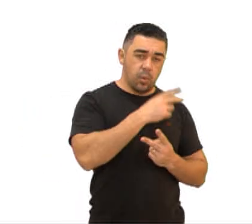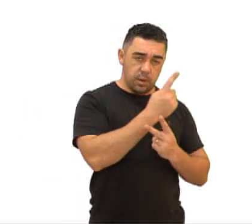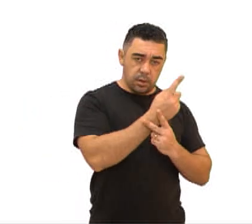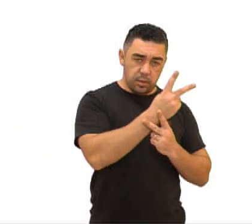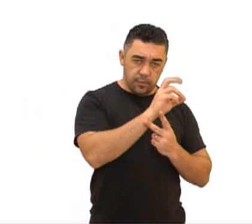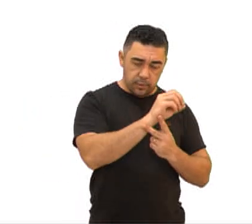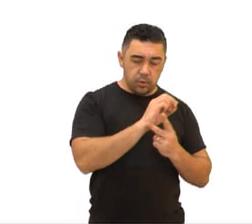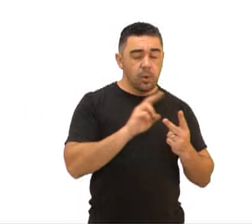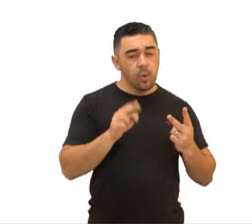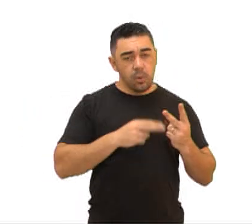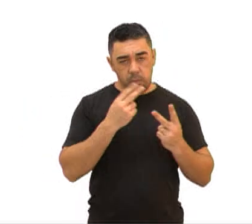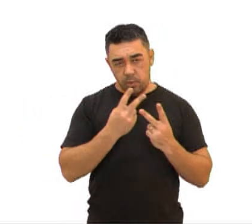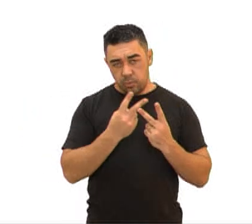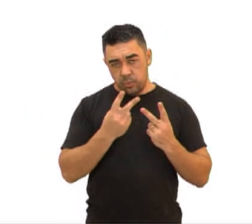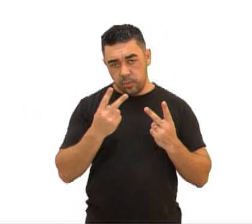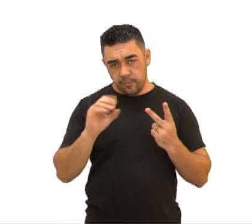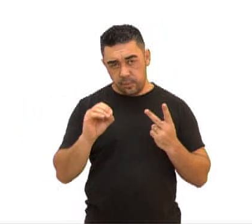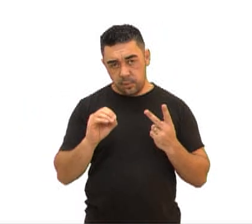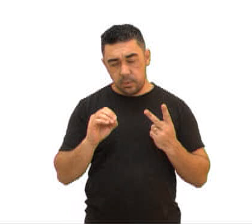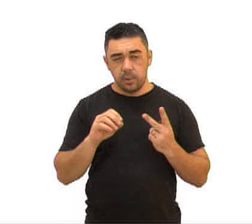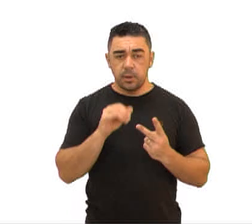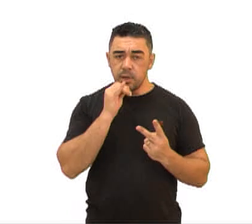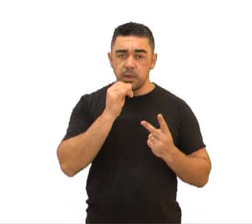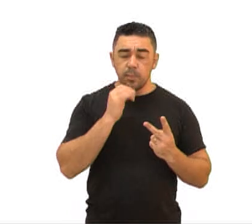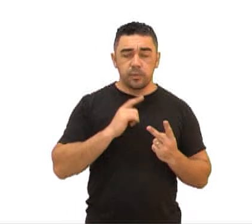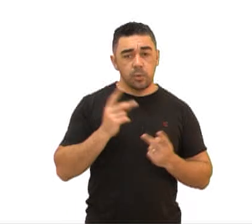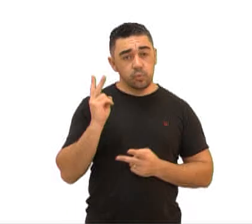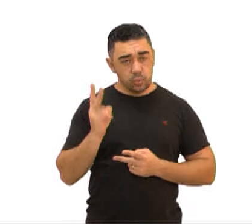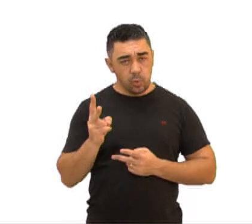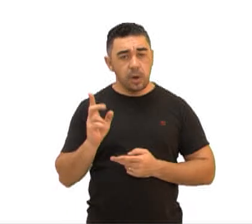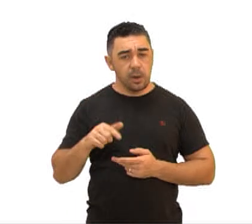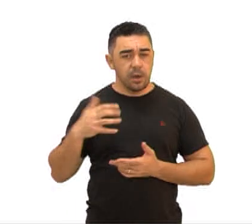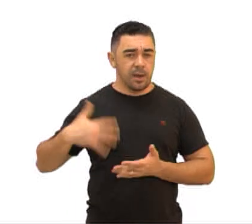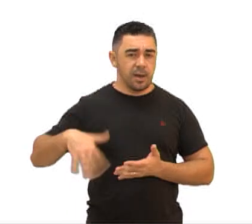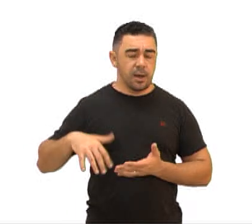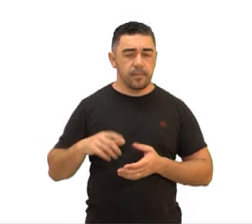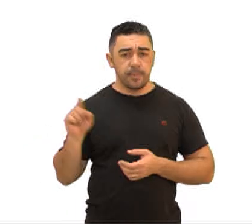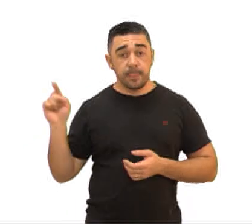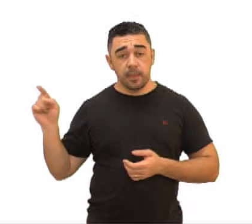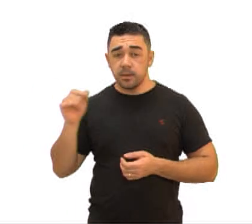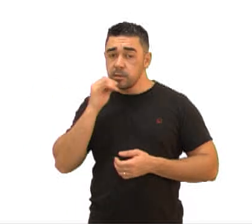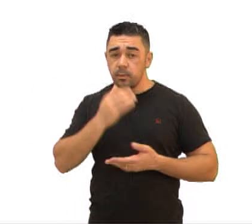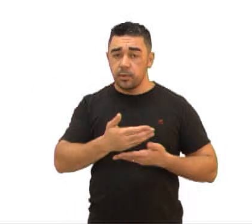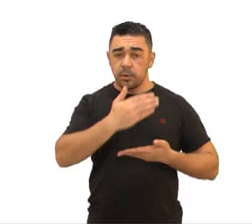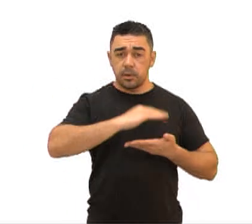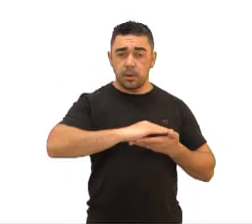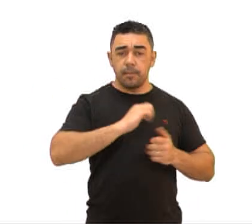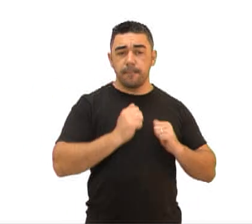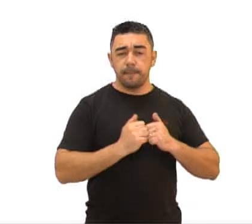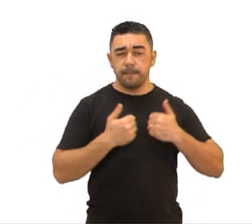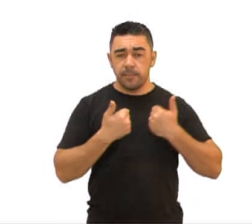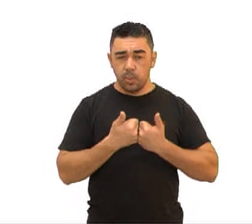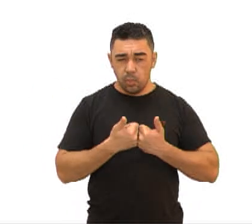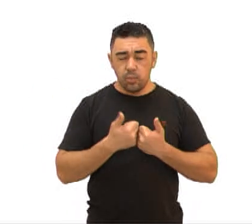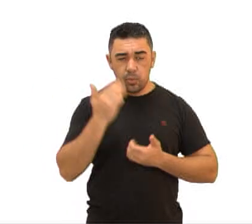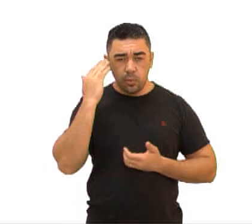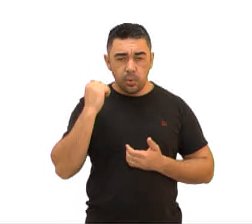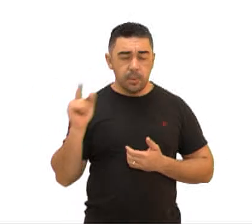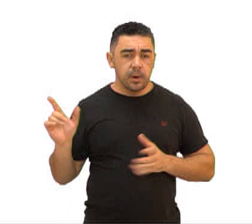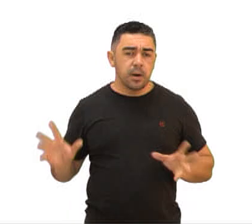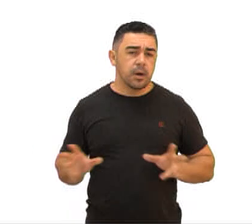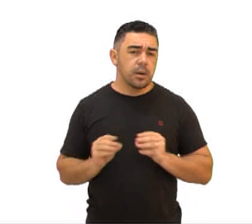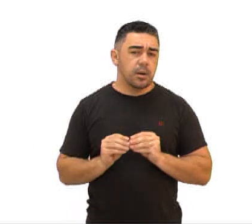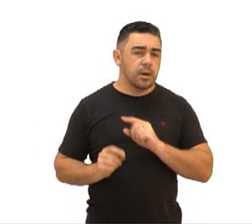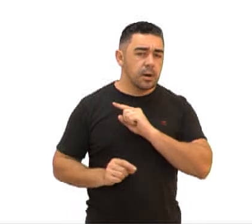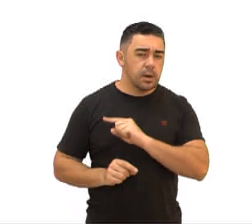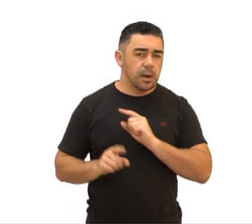Máquinas de alta potência não são bivolts, não ficam muito caras. Ok? Esse é o caso de uma sanduicheira. De forma simplificada, uma